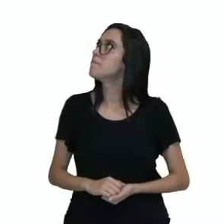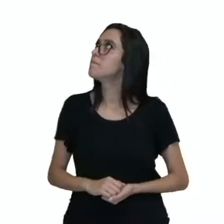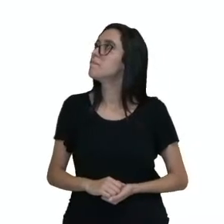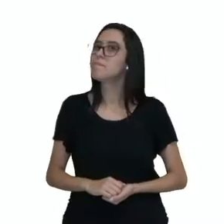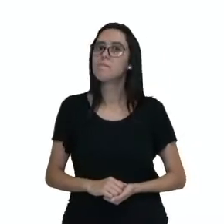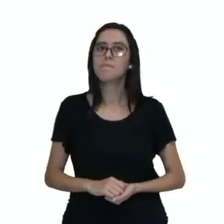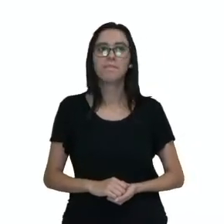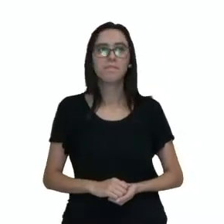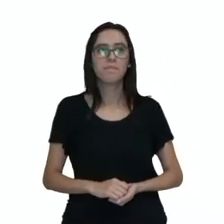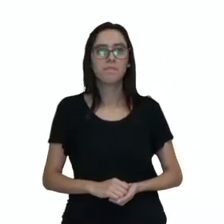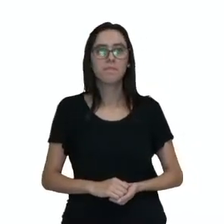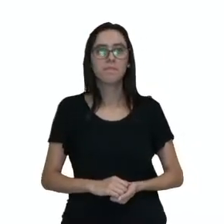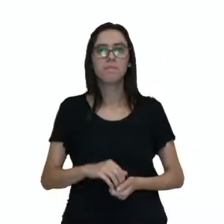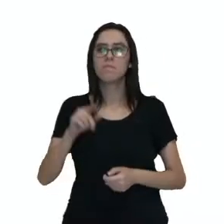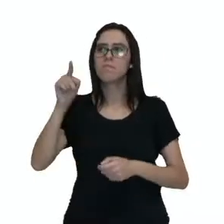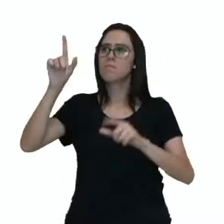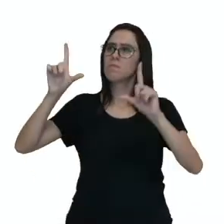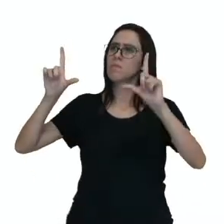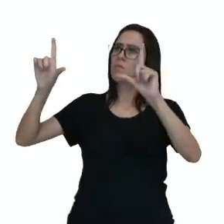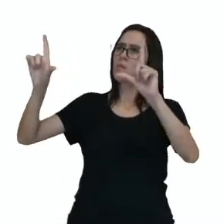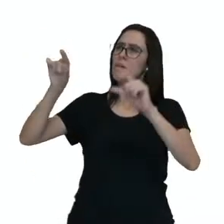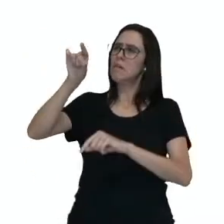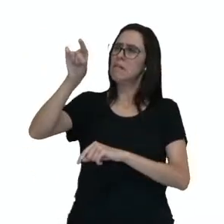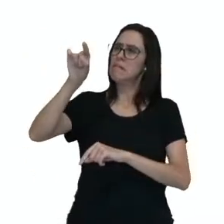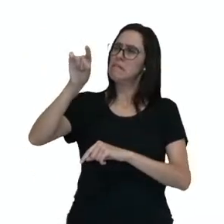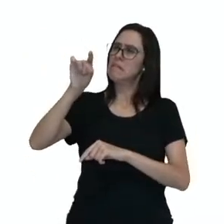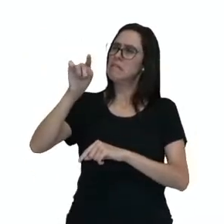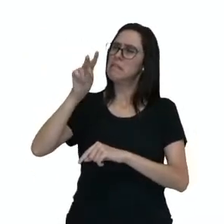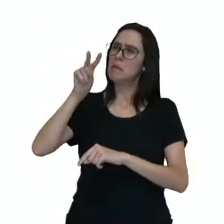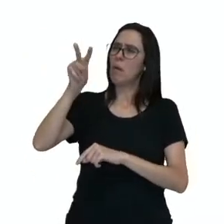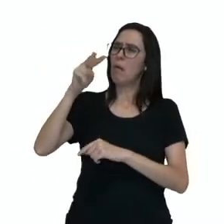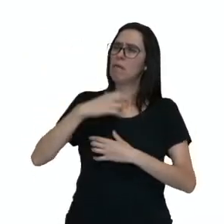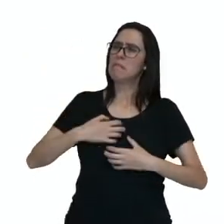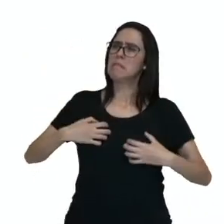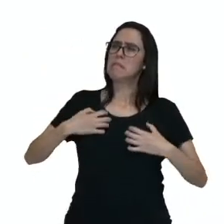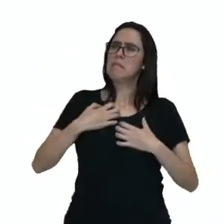Algo no quadro produz angústia, algo.